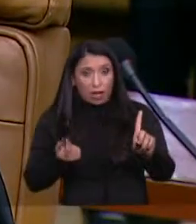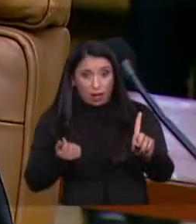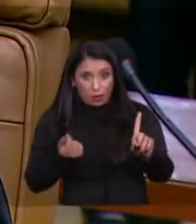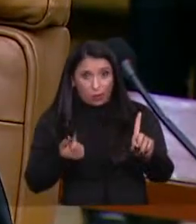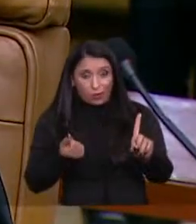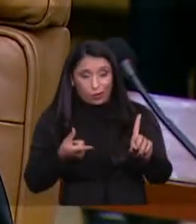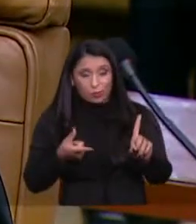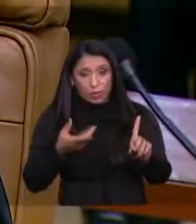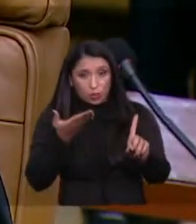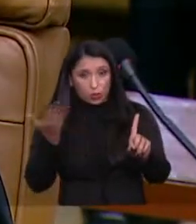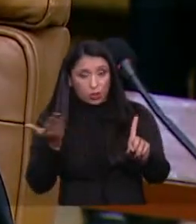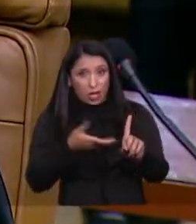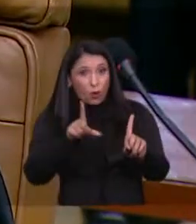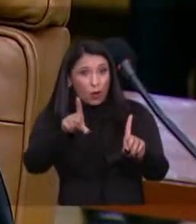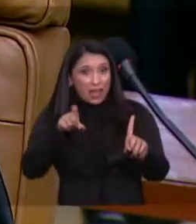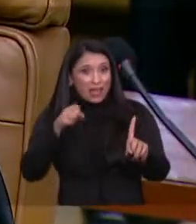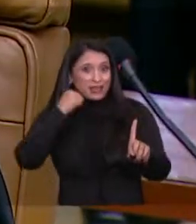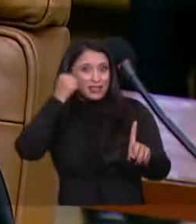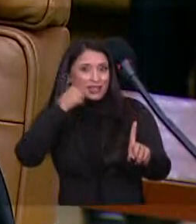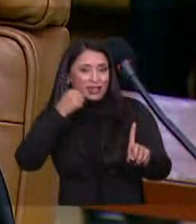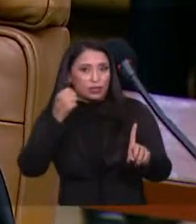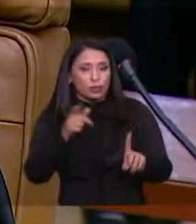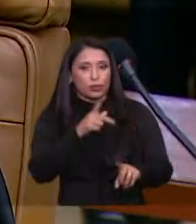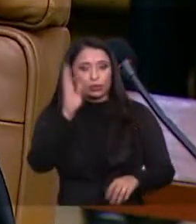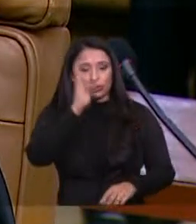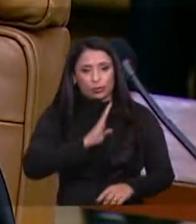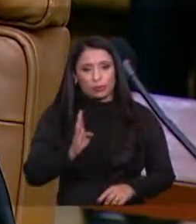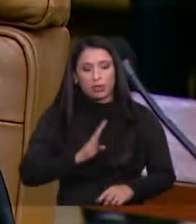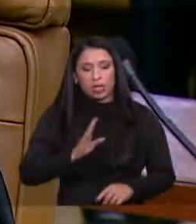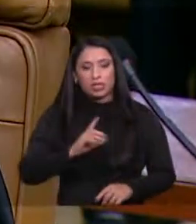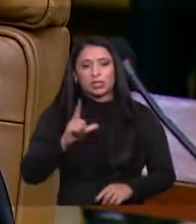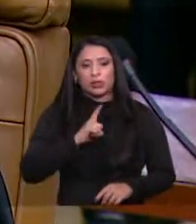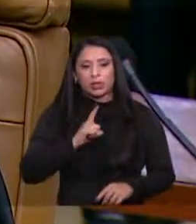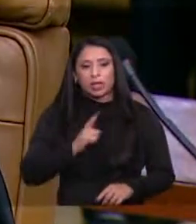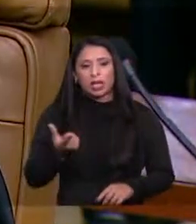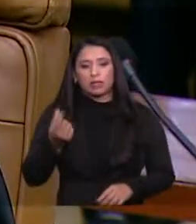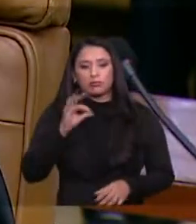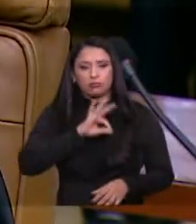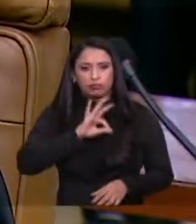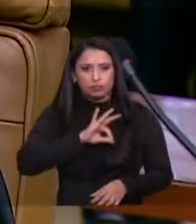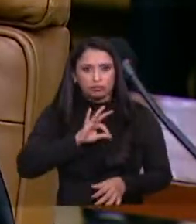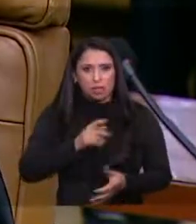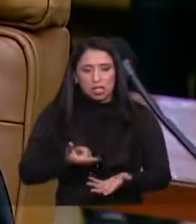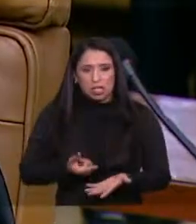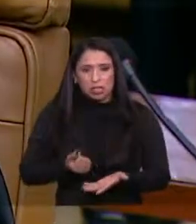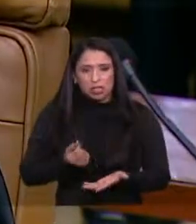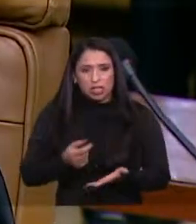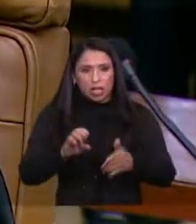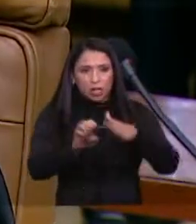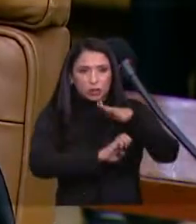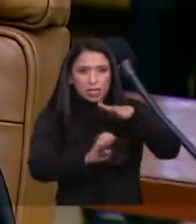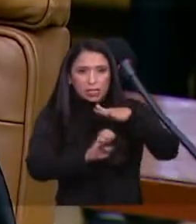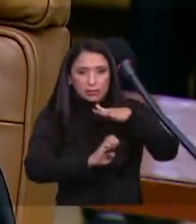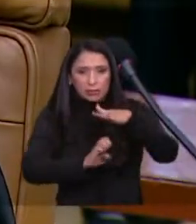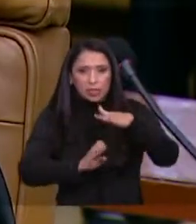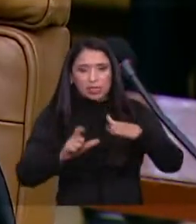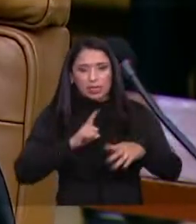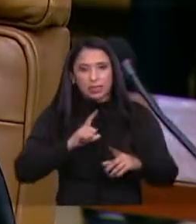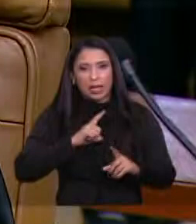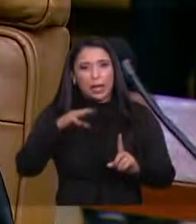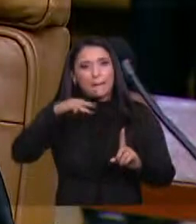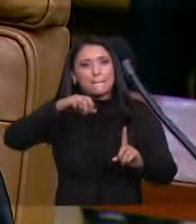do Réu e Senador da república e beneficiar de rendimentos distribuídos pelas empresas que compõem a organização